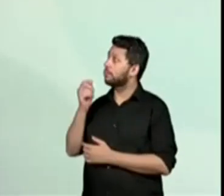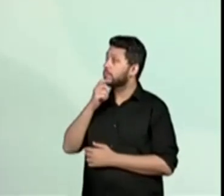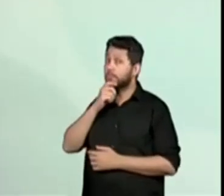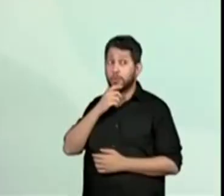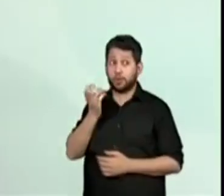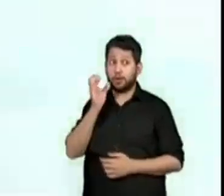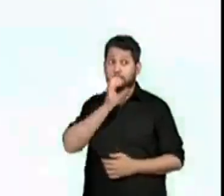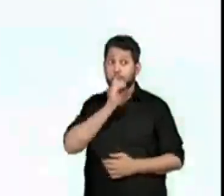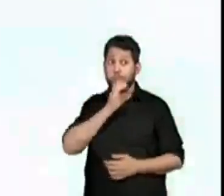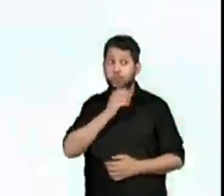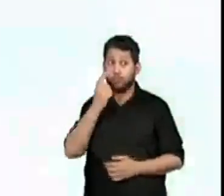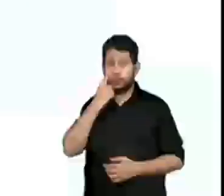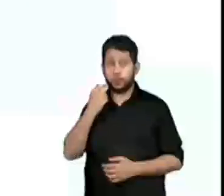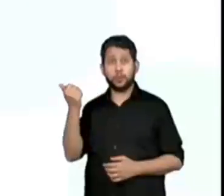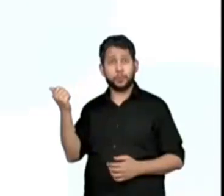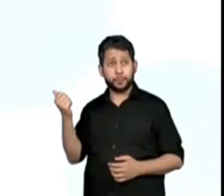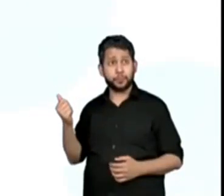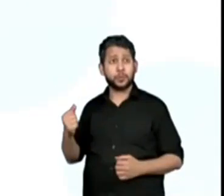fechar.